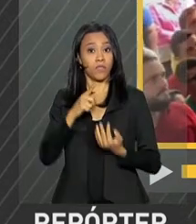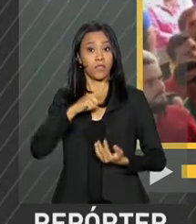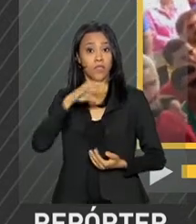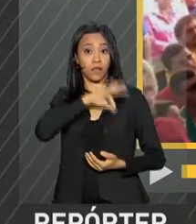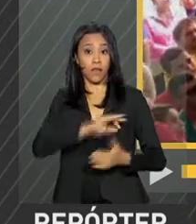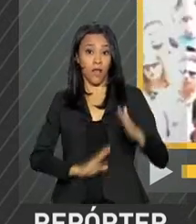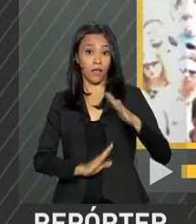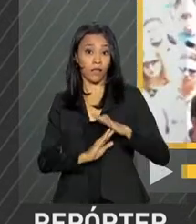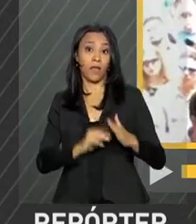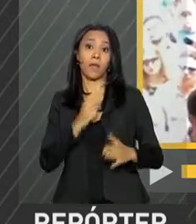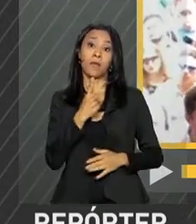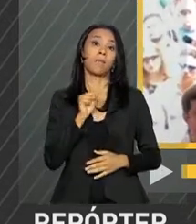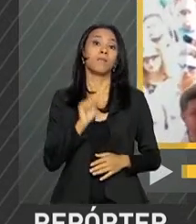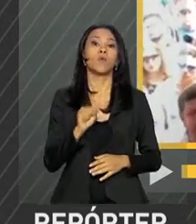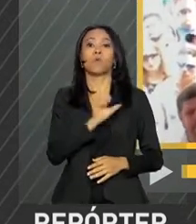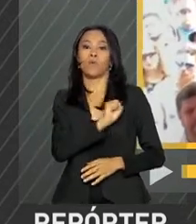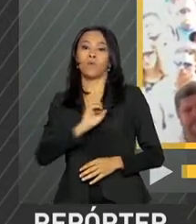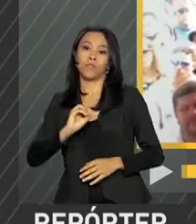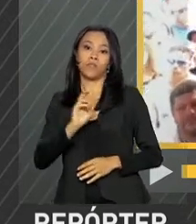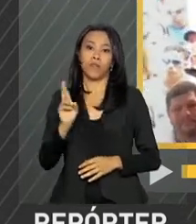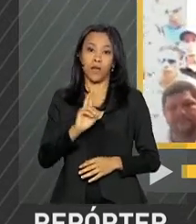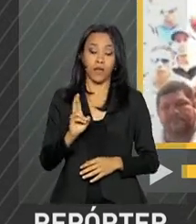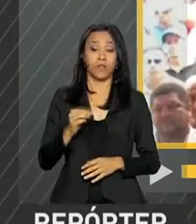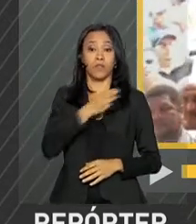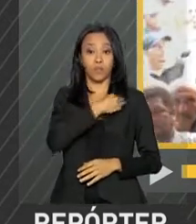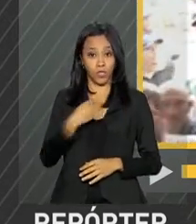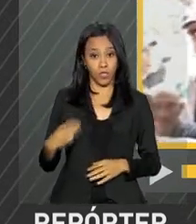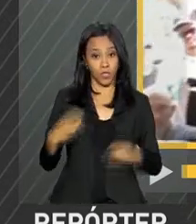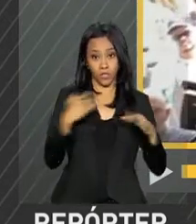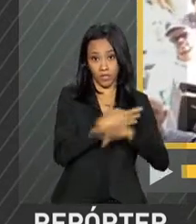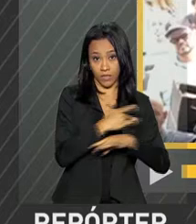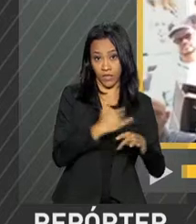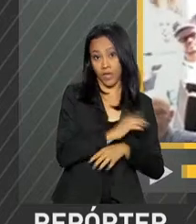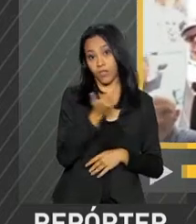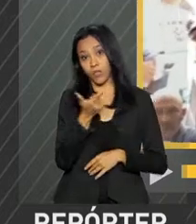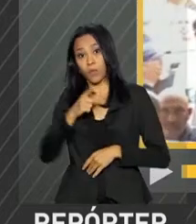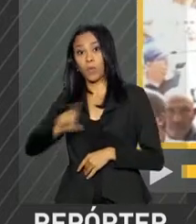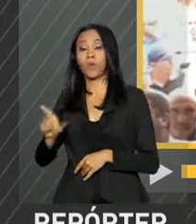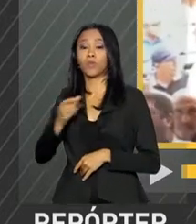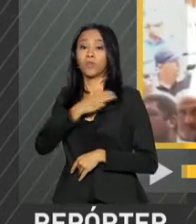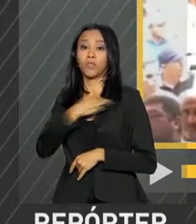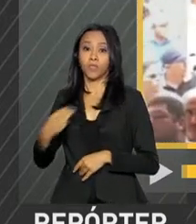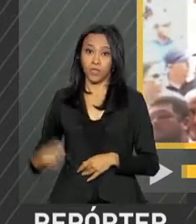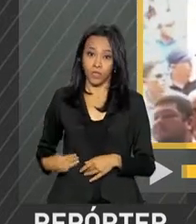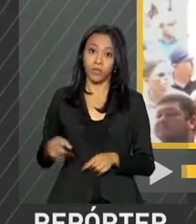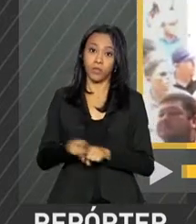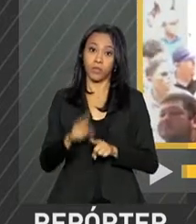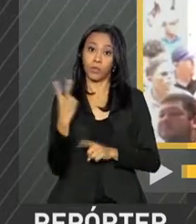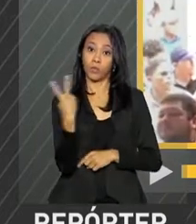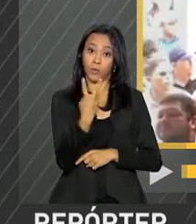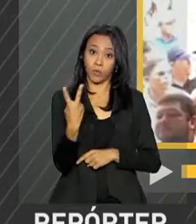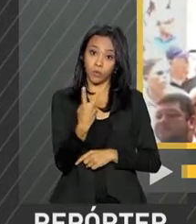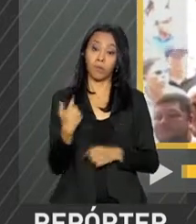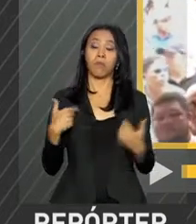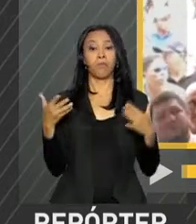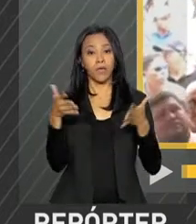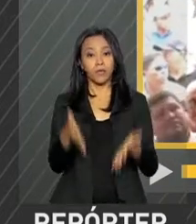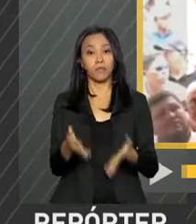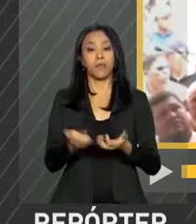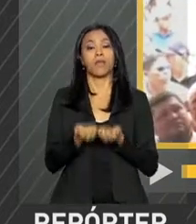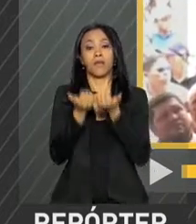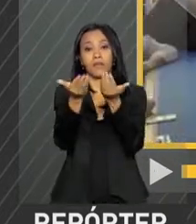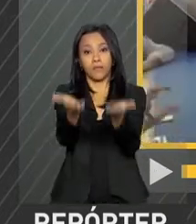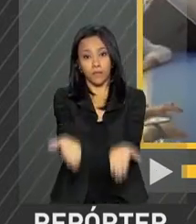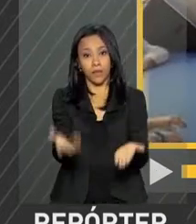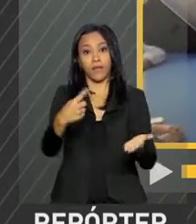reais os ministros das cidades alexandre baldy e da integração nacional é o de barbalho participaram da entrega